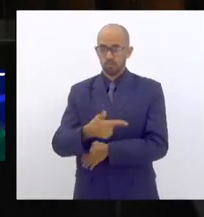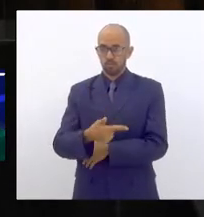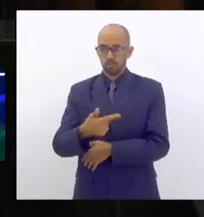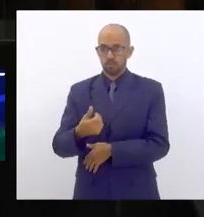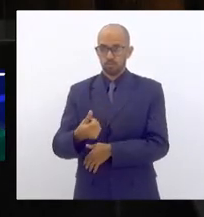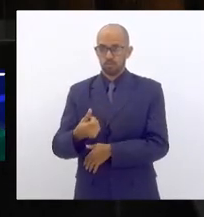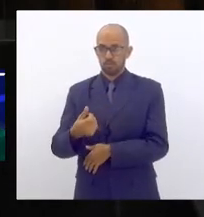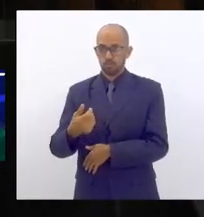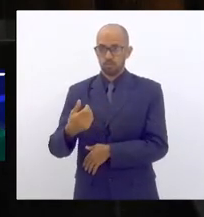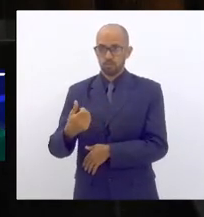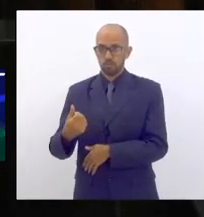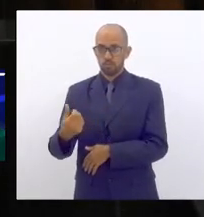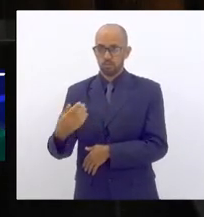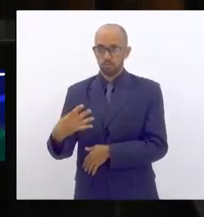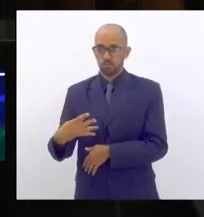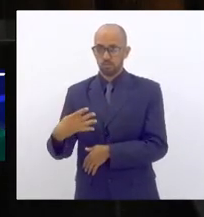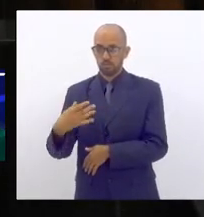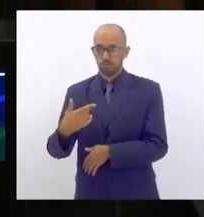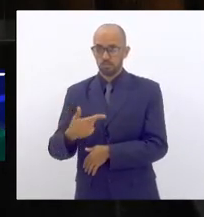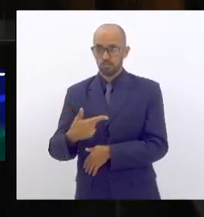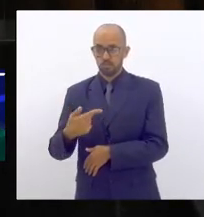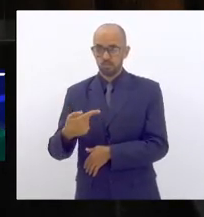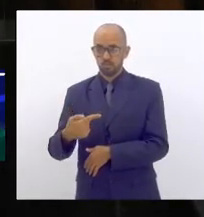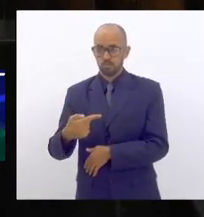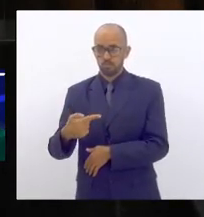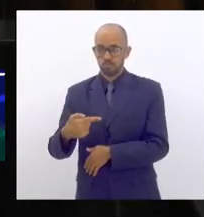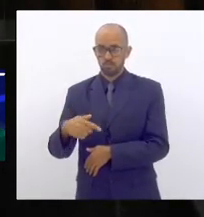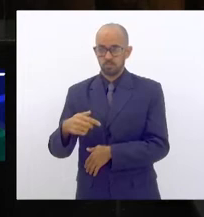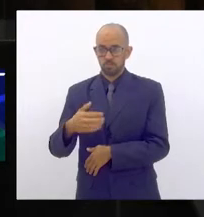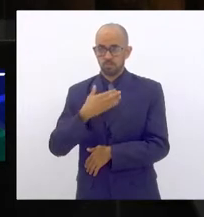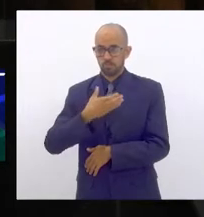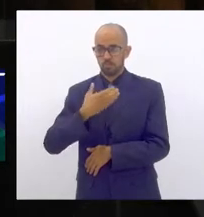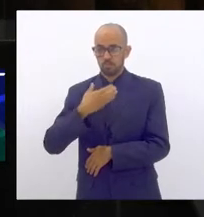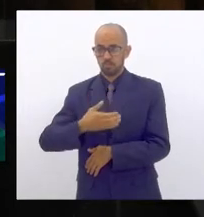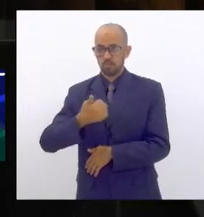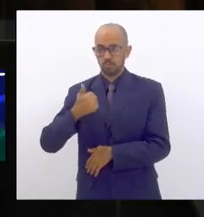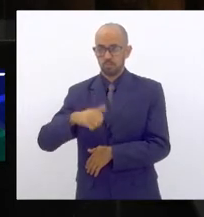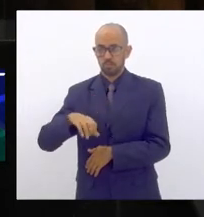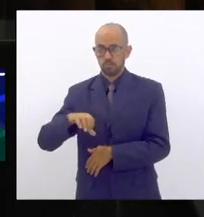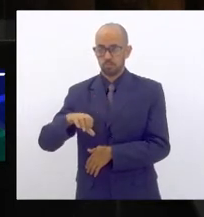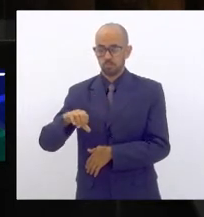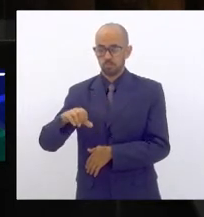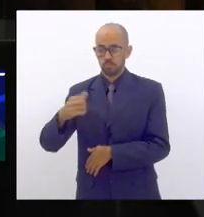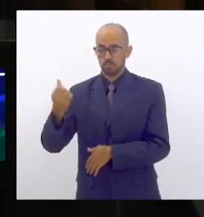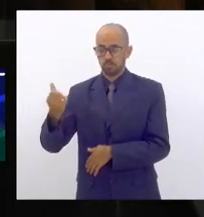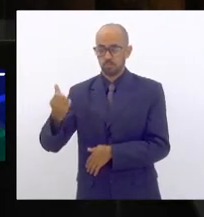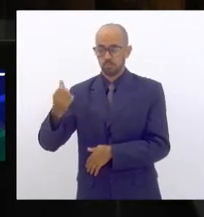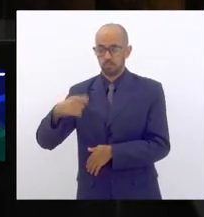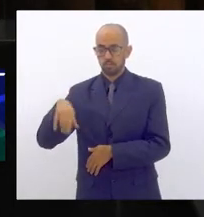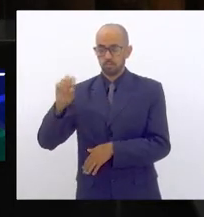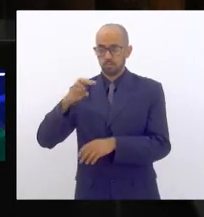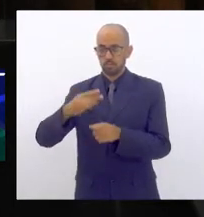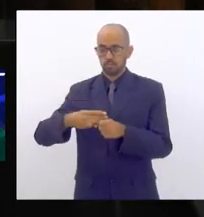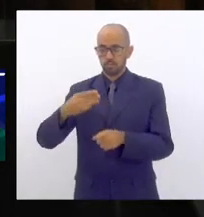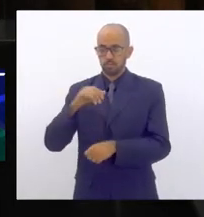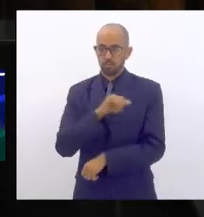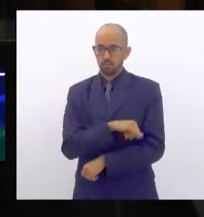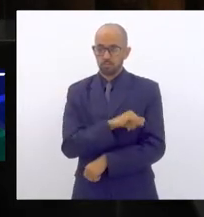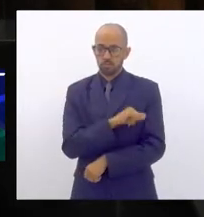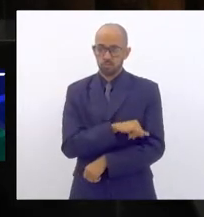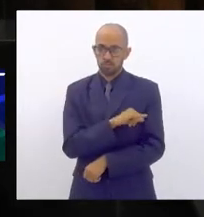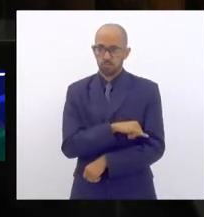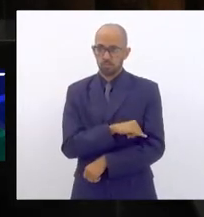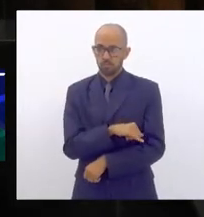2664, de 27 de dezembro de 96, ao município do Rio de Janeiro, chega-se